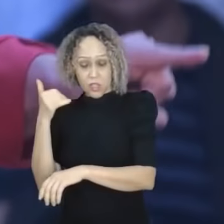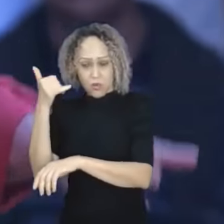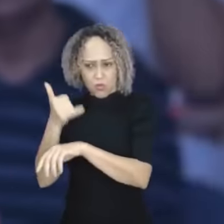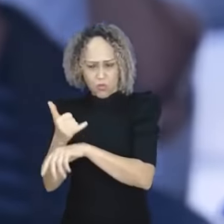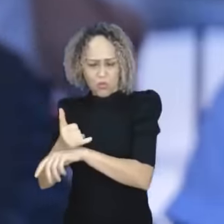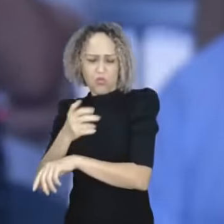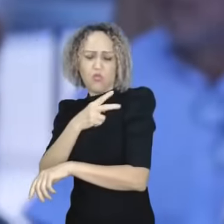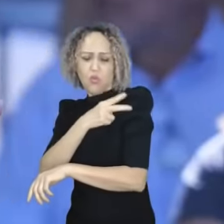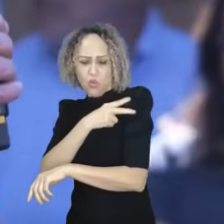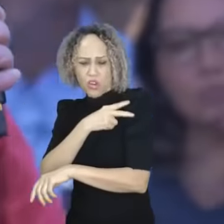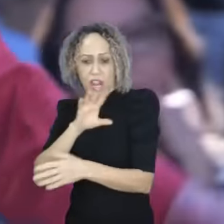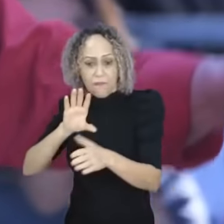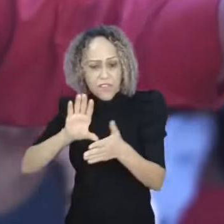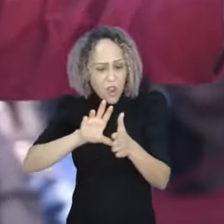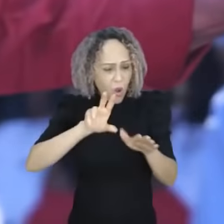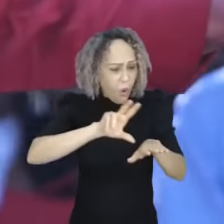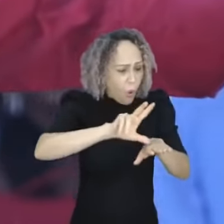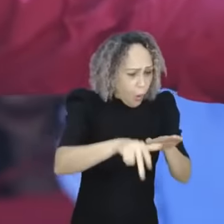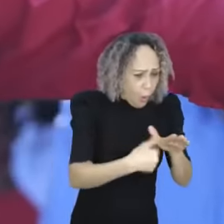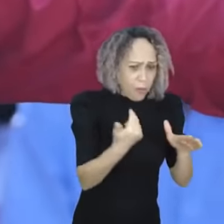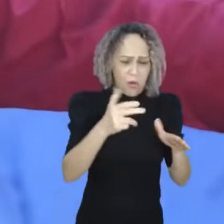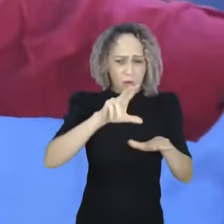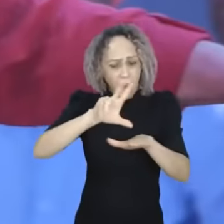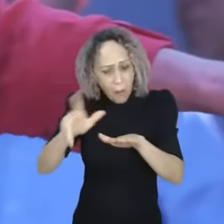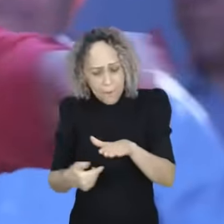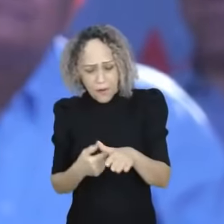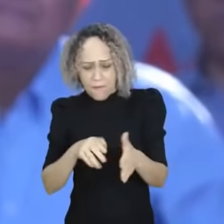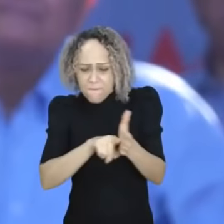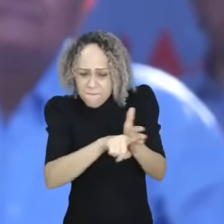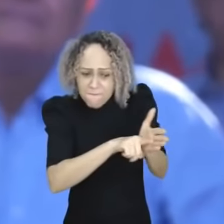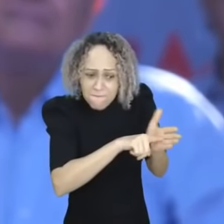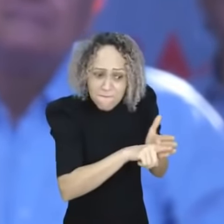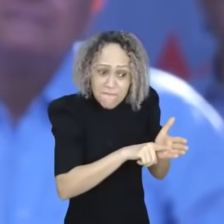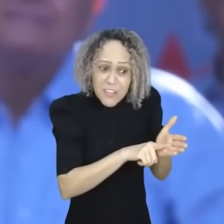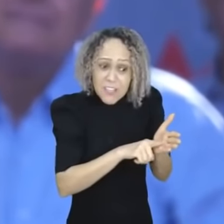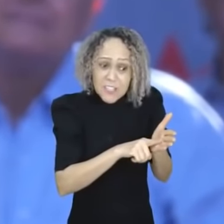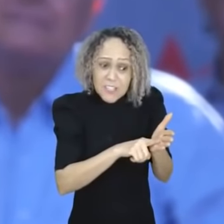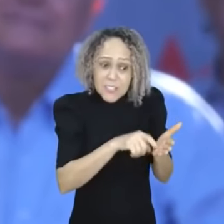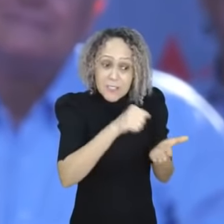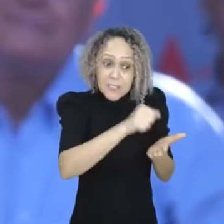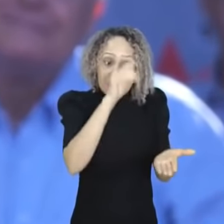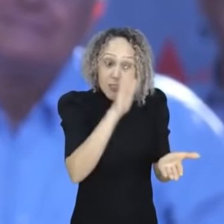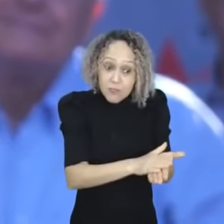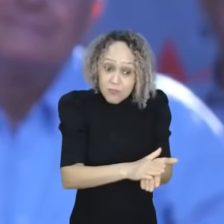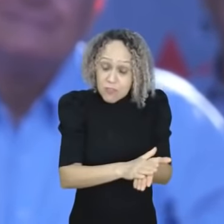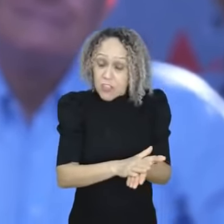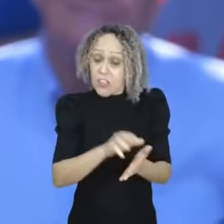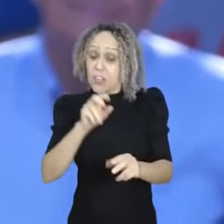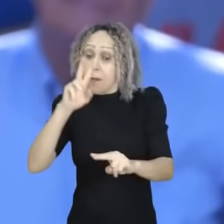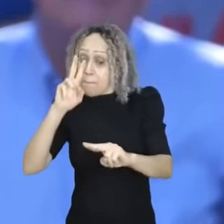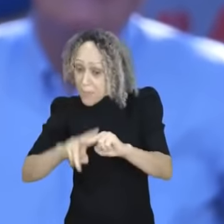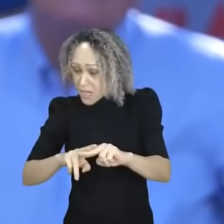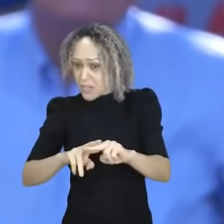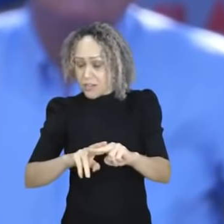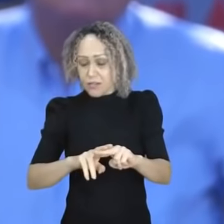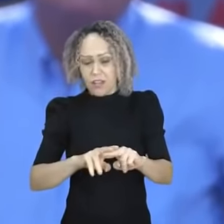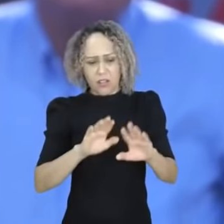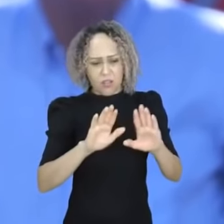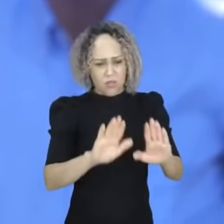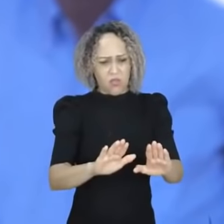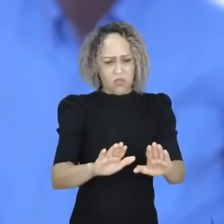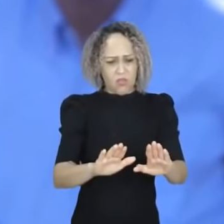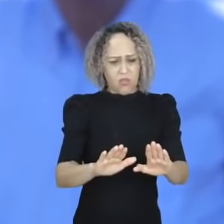julga, e se for condenado, você prende o patrão. O que você não pode é causar prejuízo ao povo trabalhador